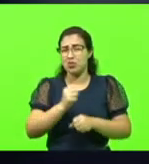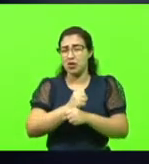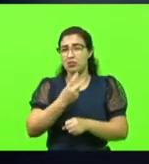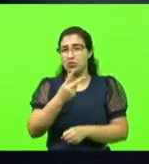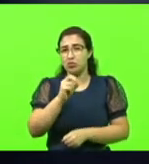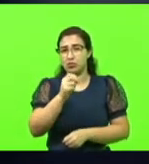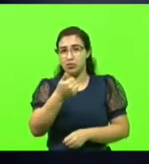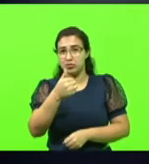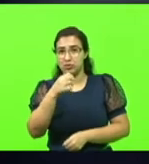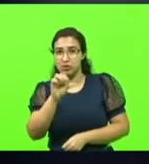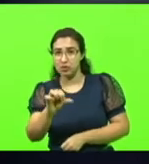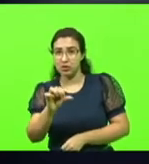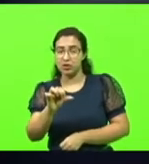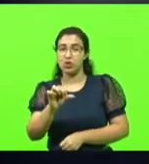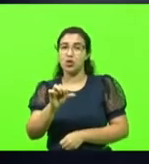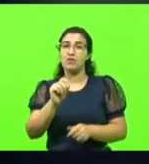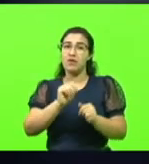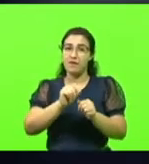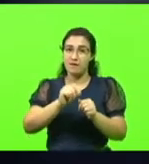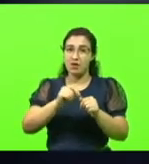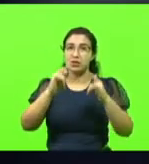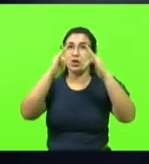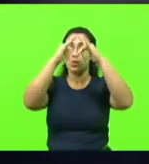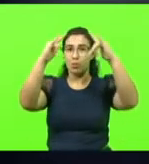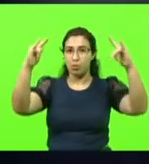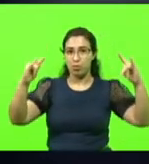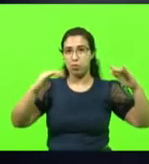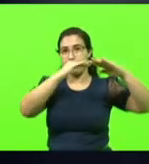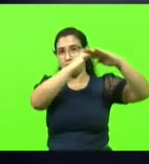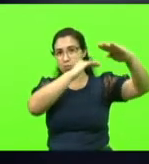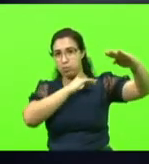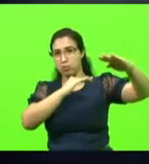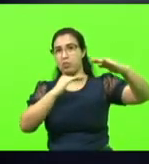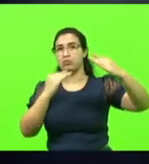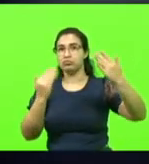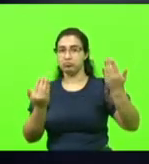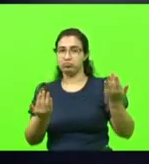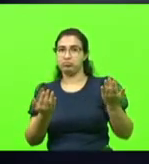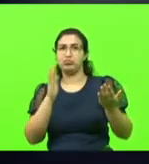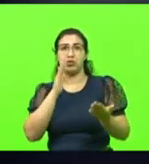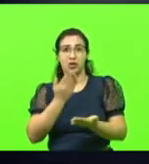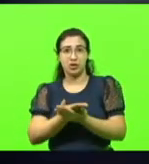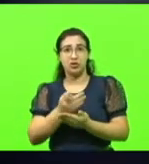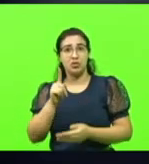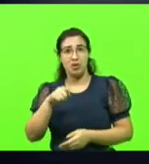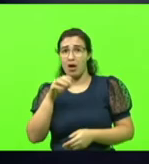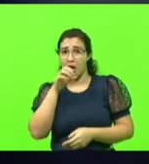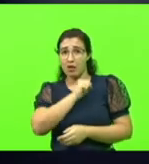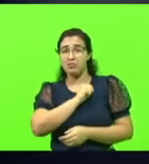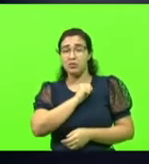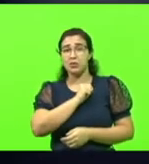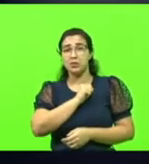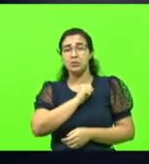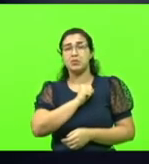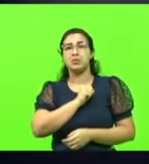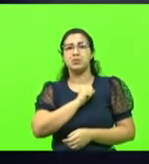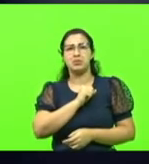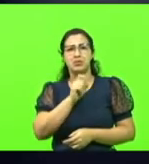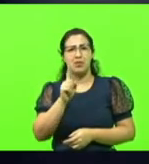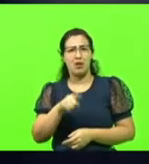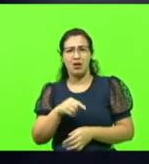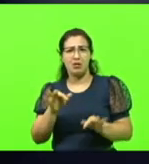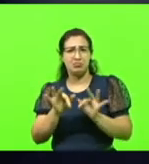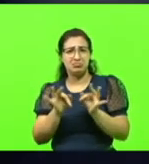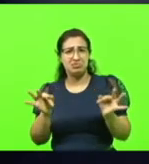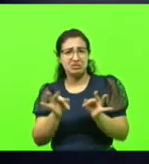2019, para que fosse executado em 2020. E eu acreditei que seria rápido, que seria algo bem